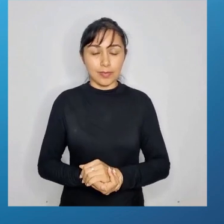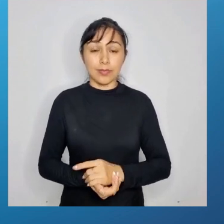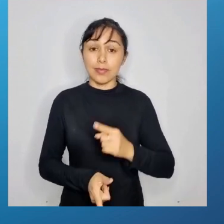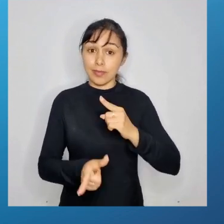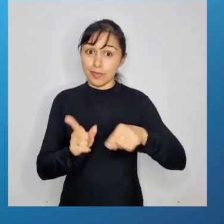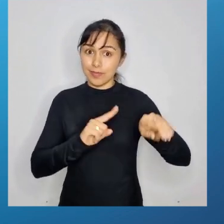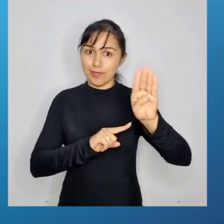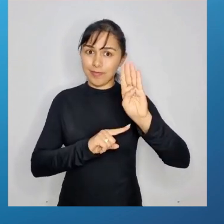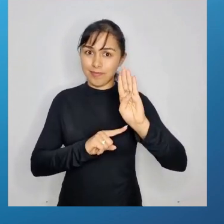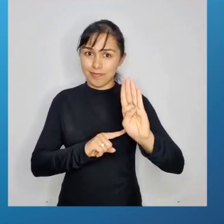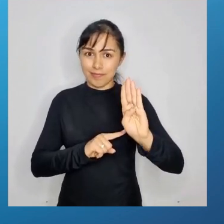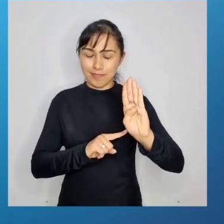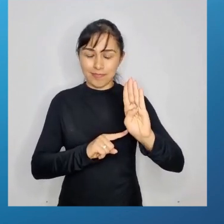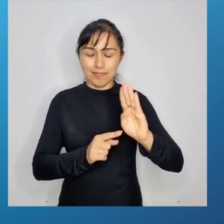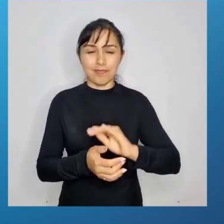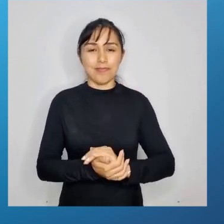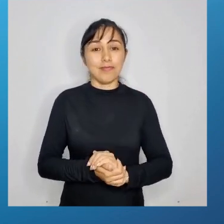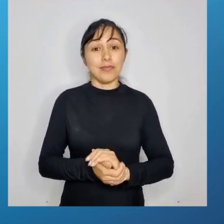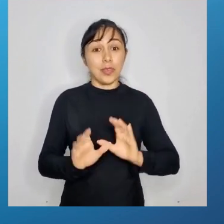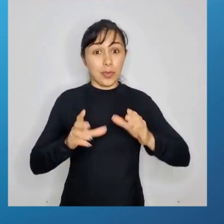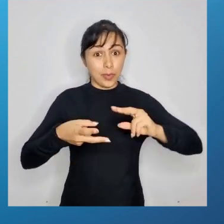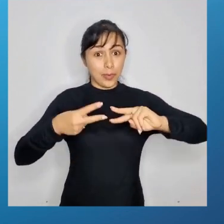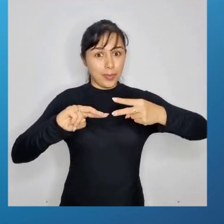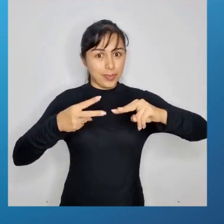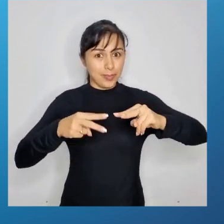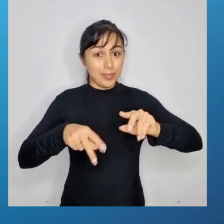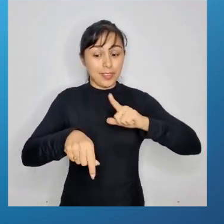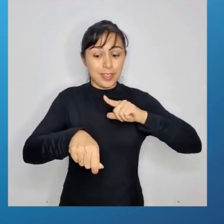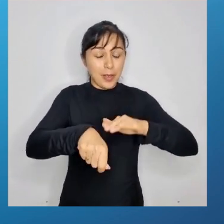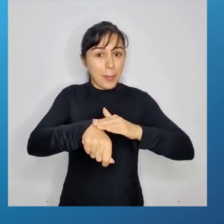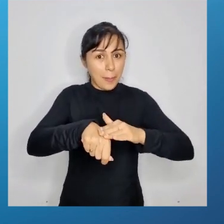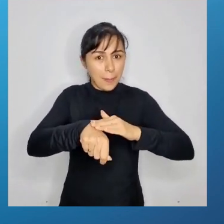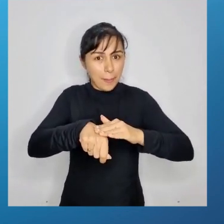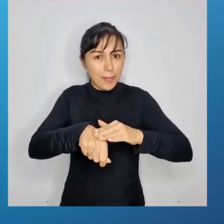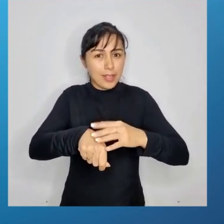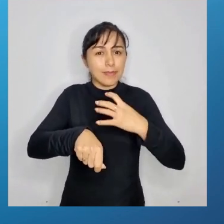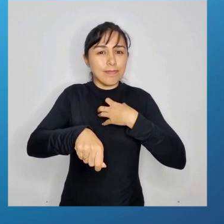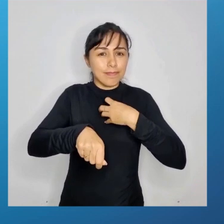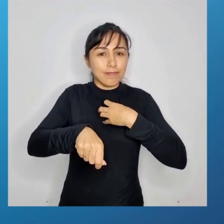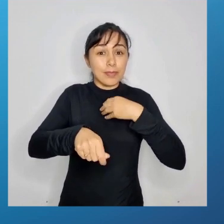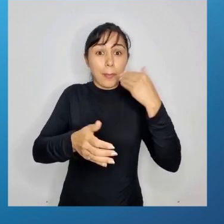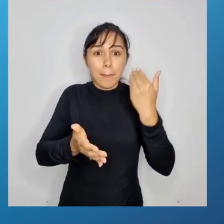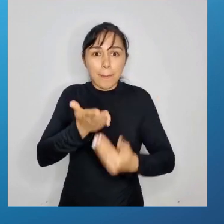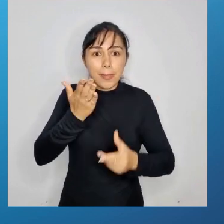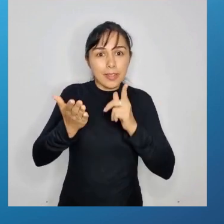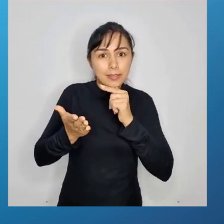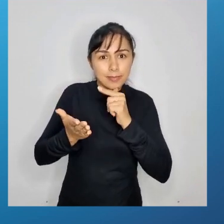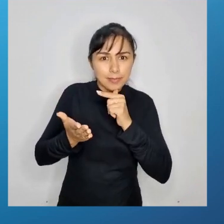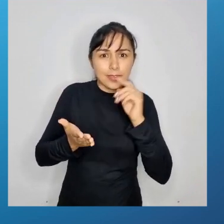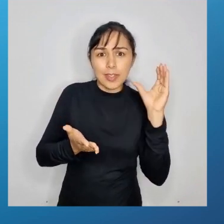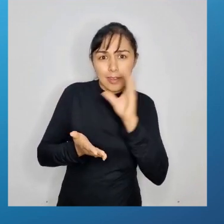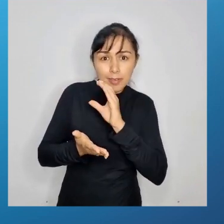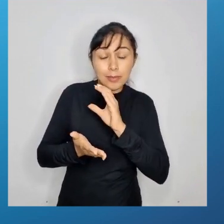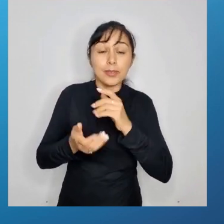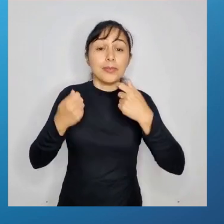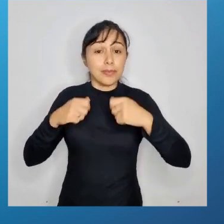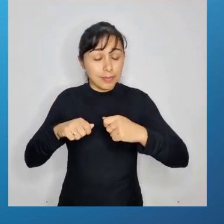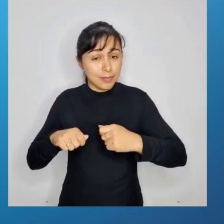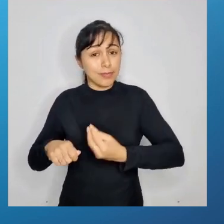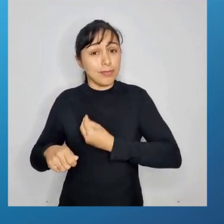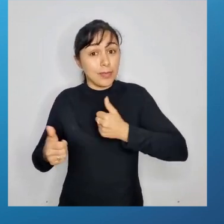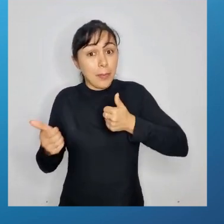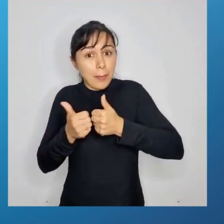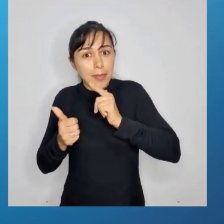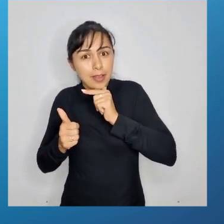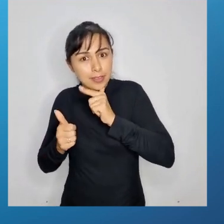B, em virtude de sua pele sensível, que perde água facilmente, esses animais devem permanecer próximos a ambientes úmidos,